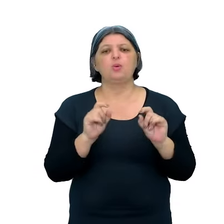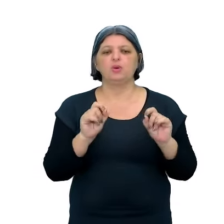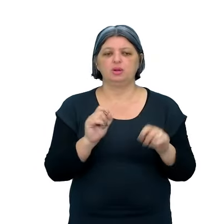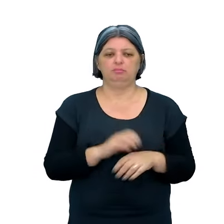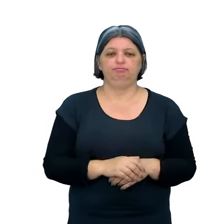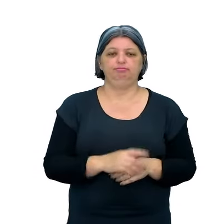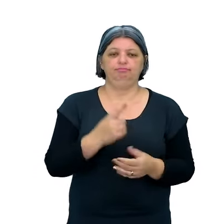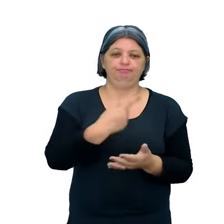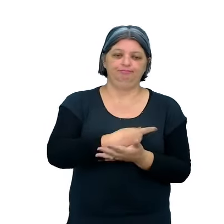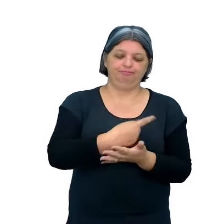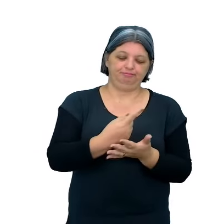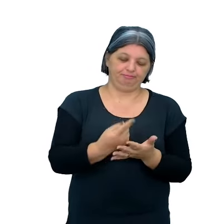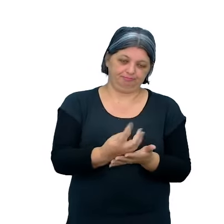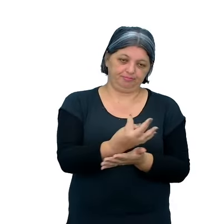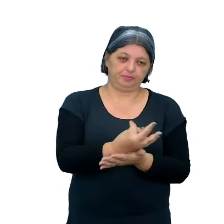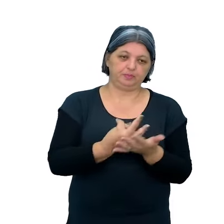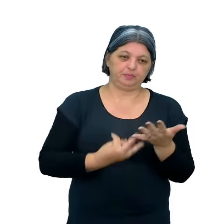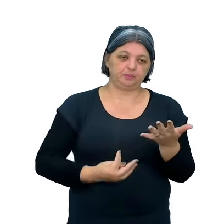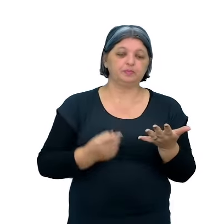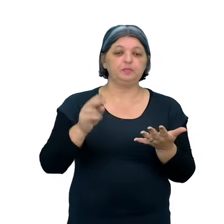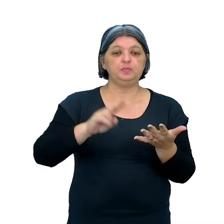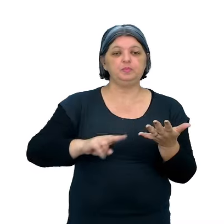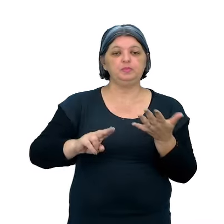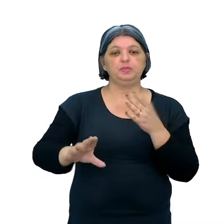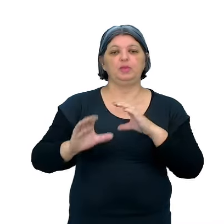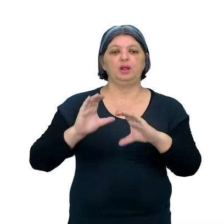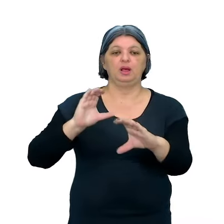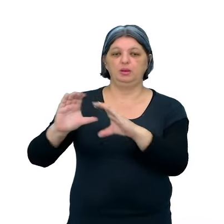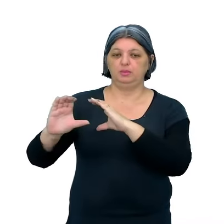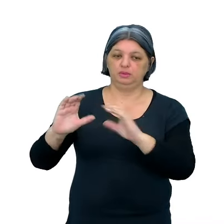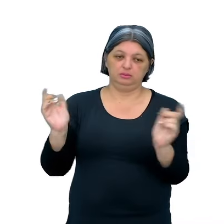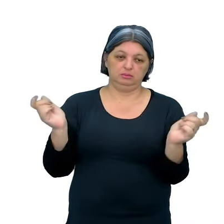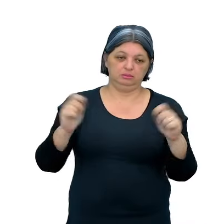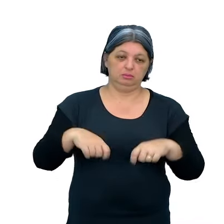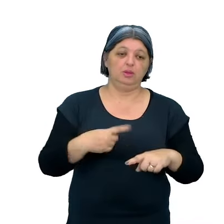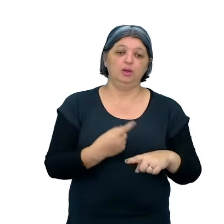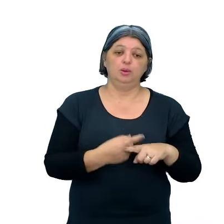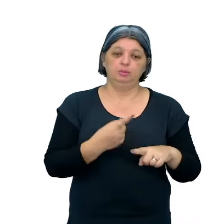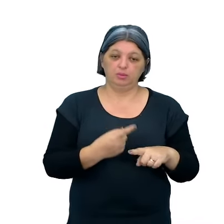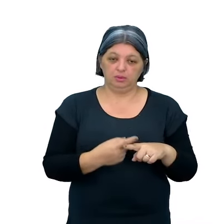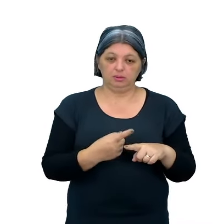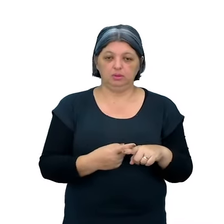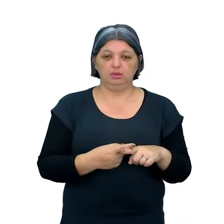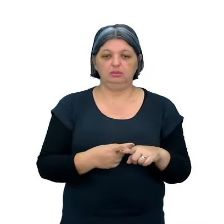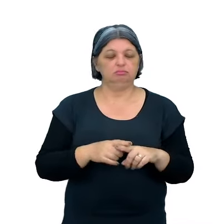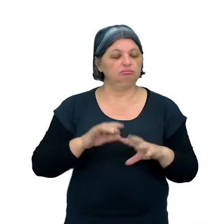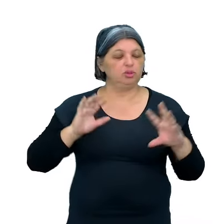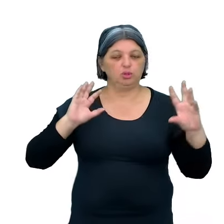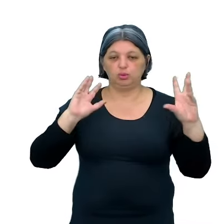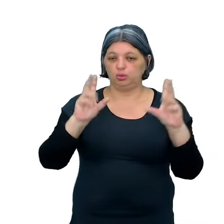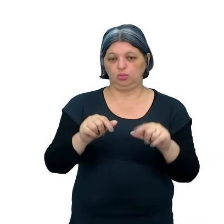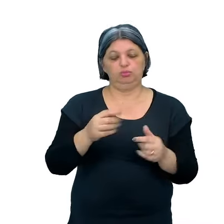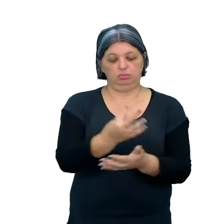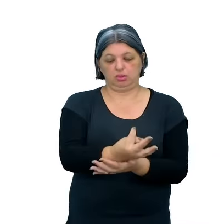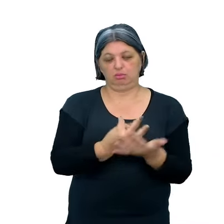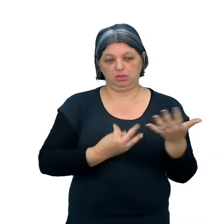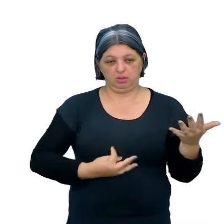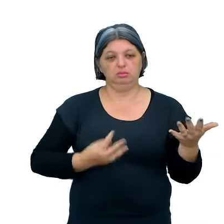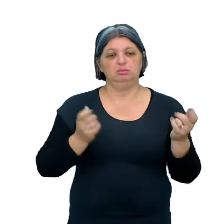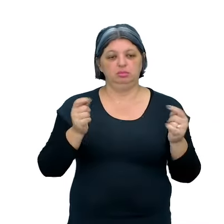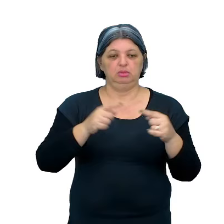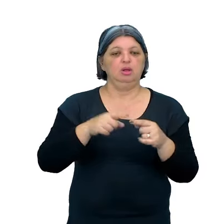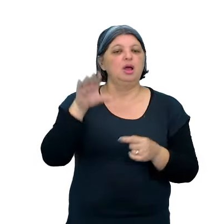gêneros textuais são instrumentos de comunicação eficientes, pois abrangem praticamente todos os textos, sejam